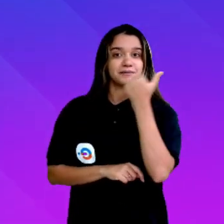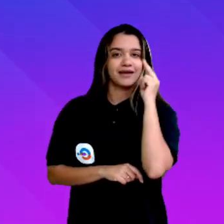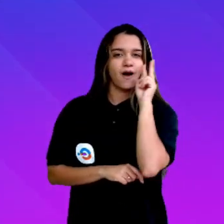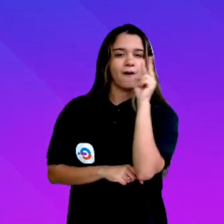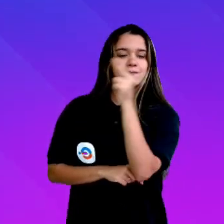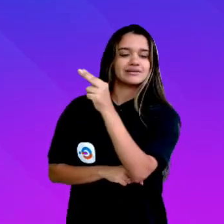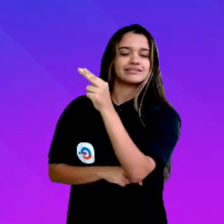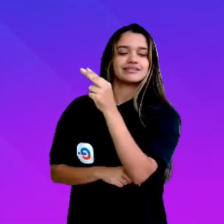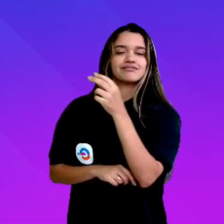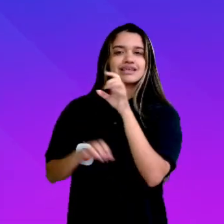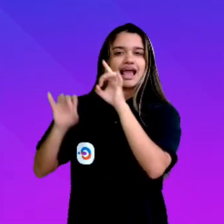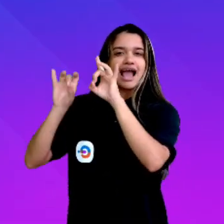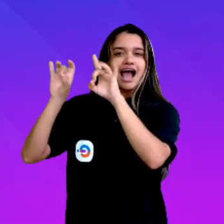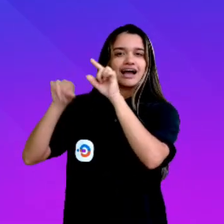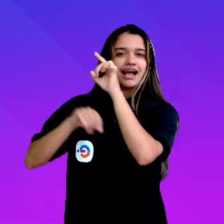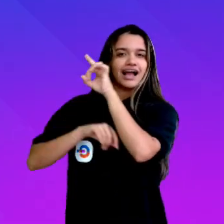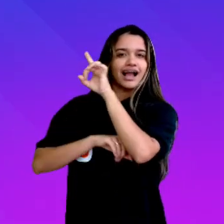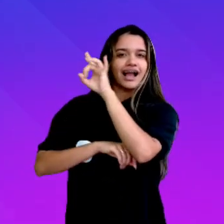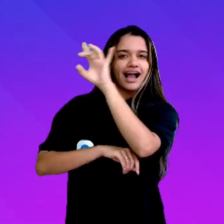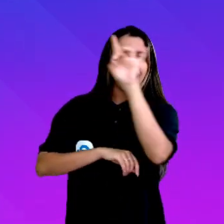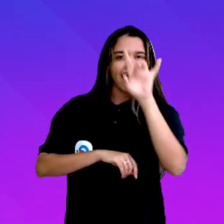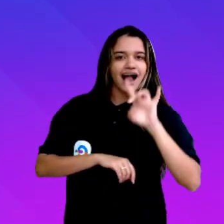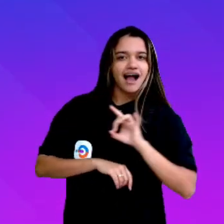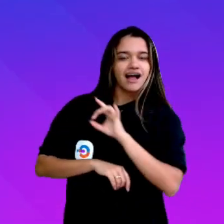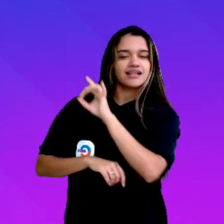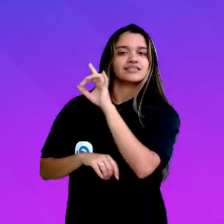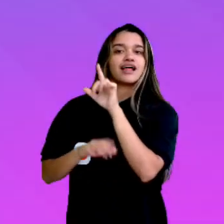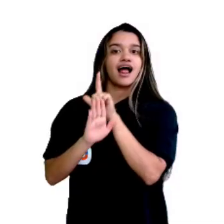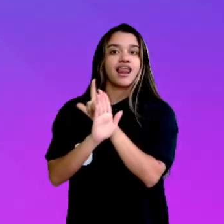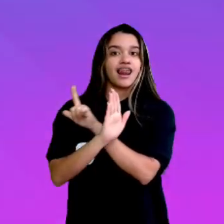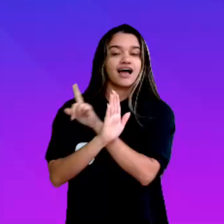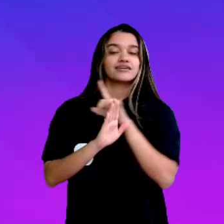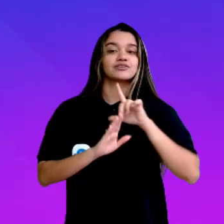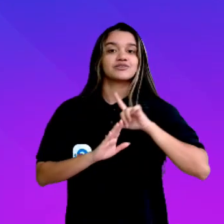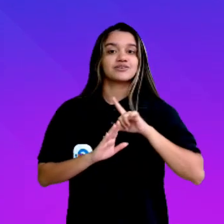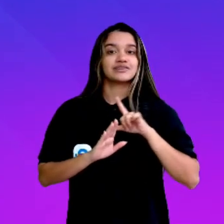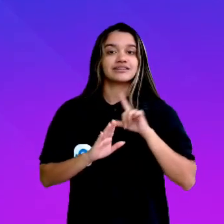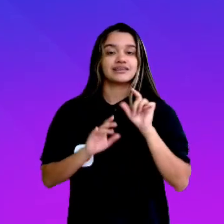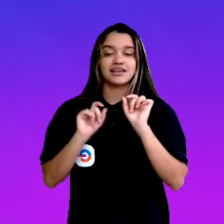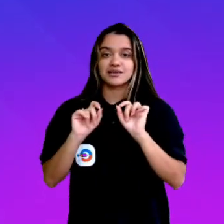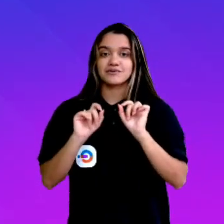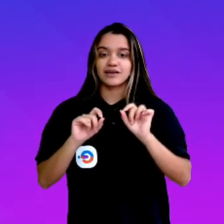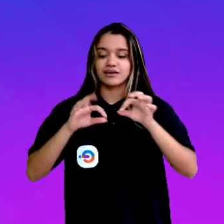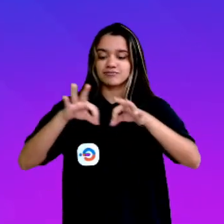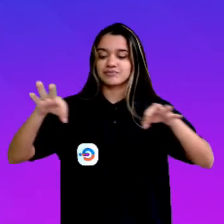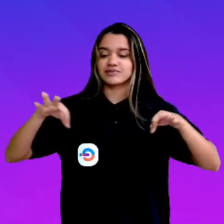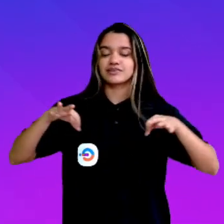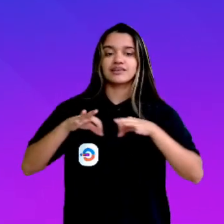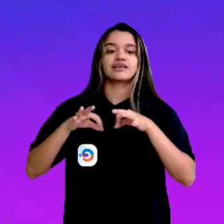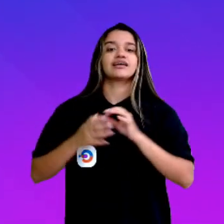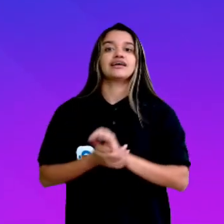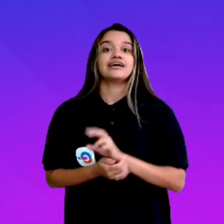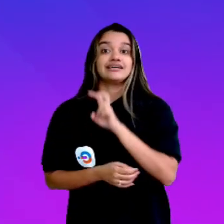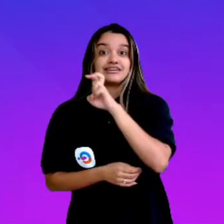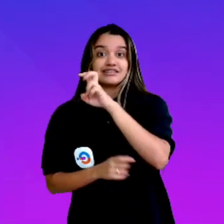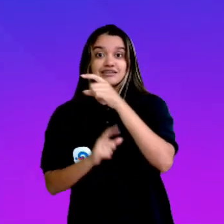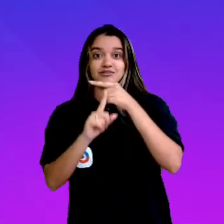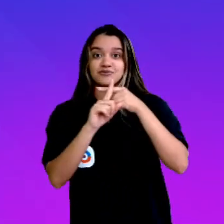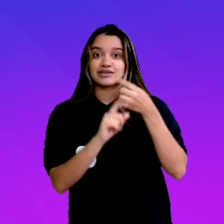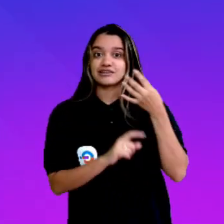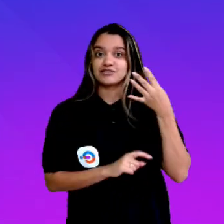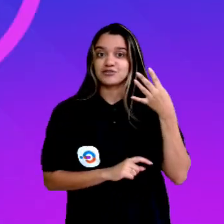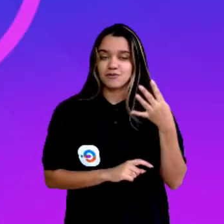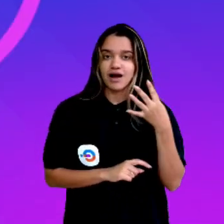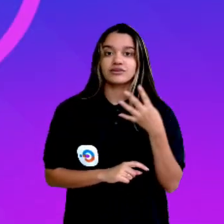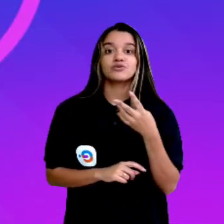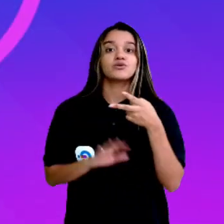cada lado mede 4 metros. Logo, o perímetro ou a medida do contorno é igual a 5 vezes 4 metros, que